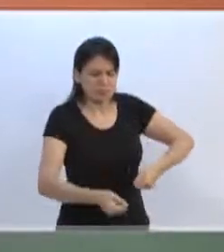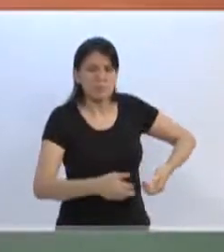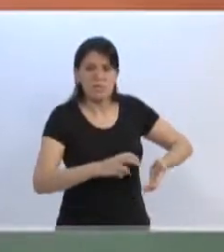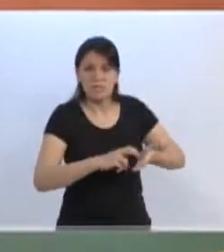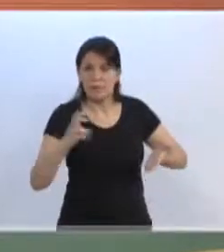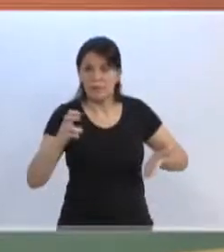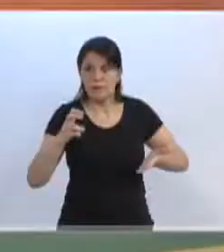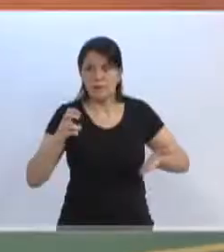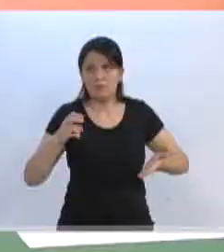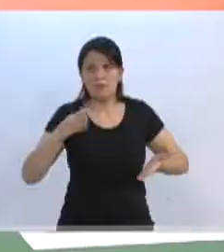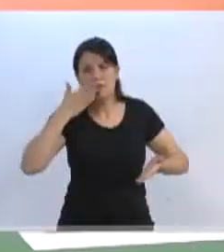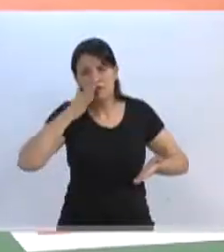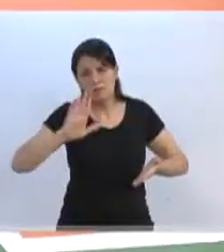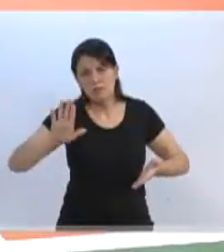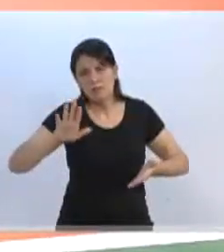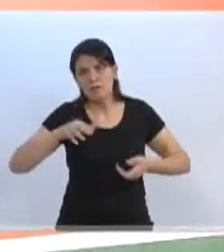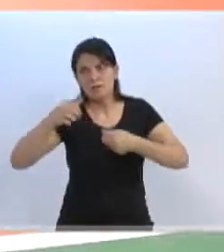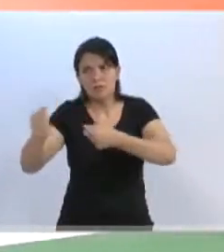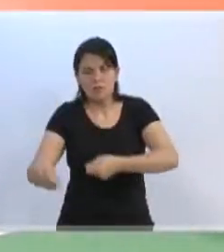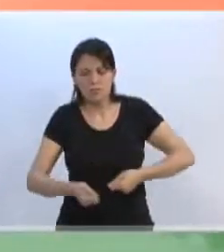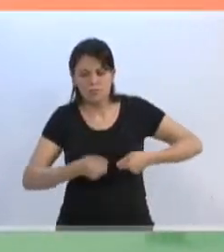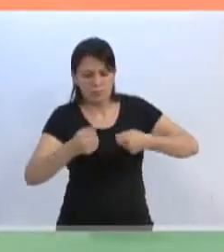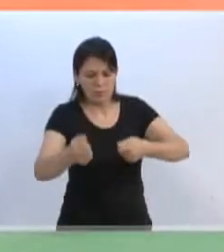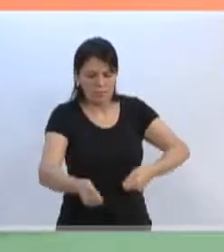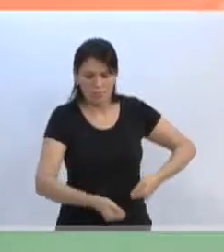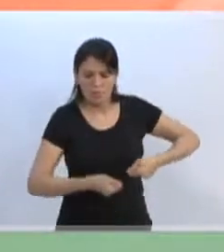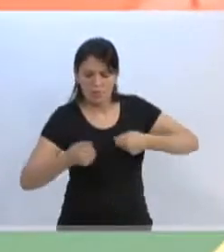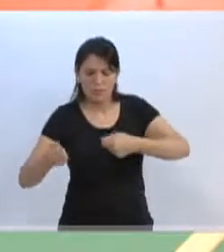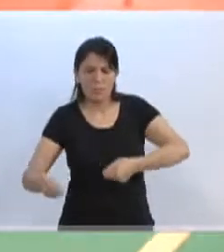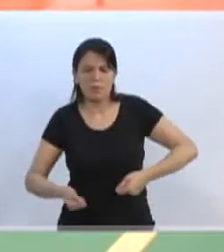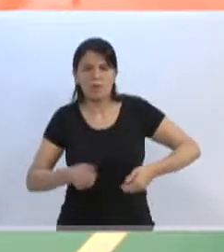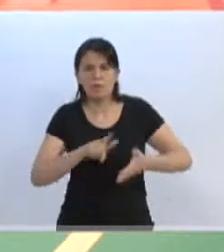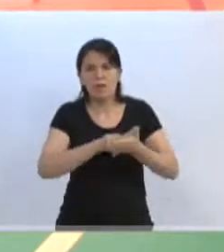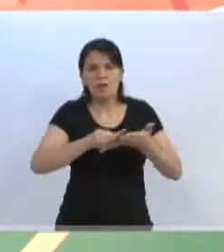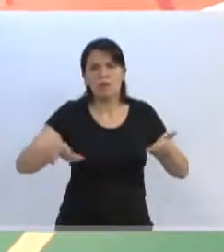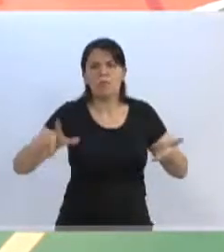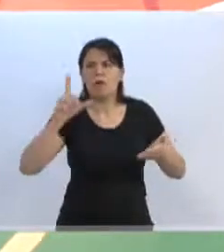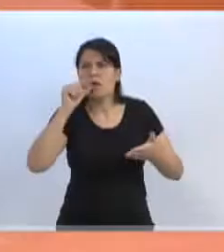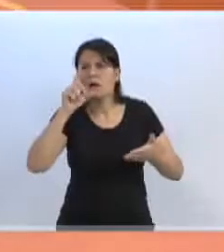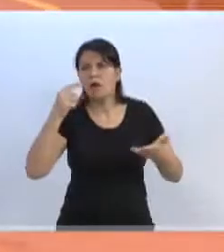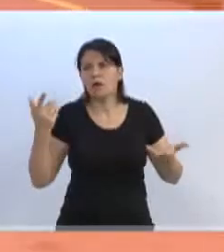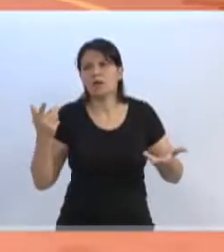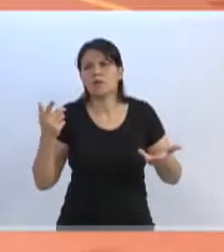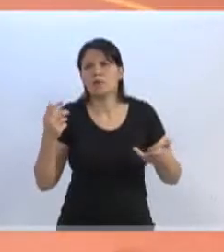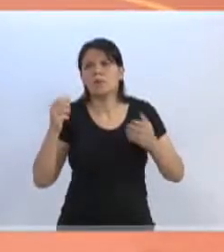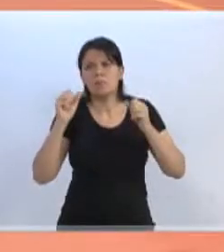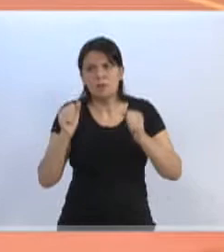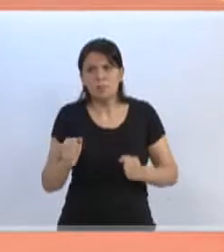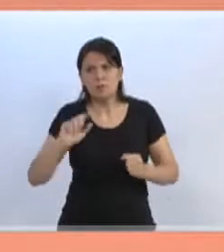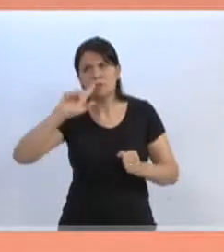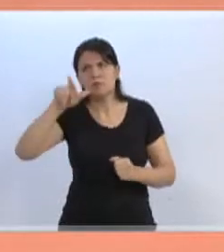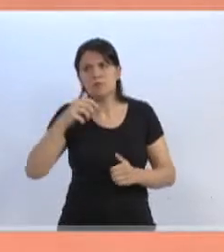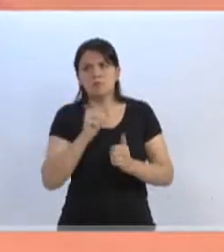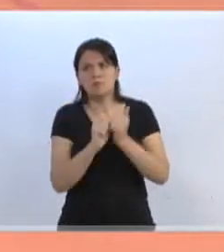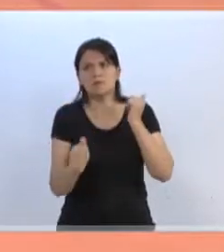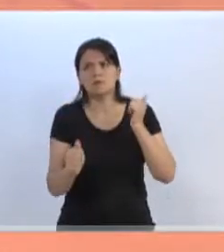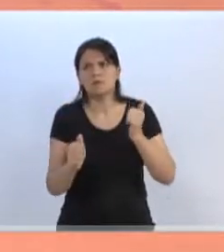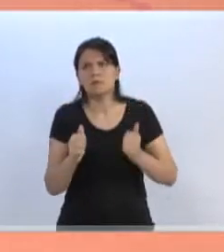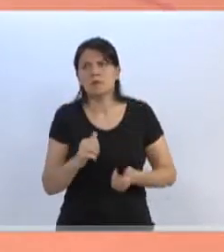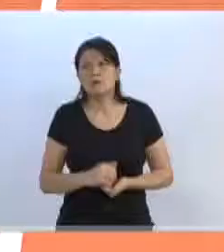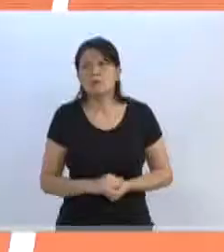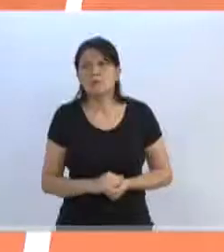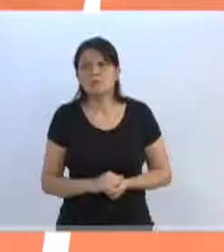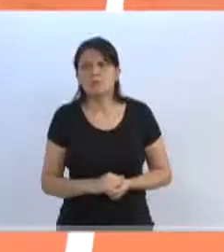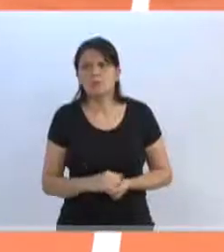quando chove à noite dia nós criança chegou na escola pega os rodo e eles têm que ir lá tirar a água com rodo para poder fazer educação física mas não